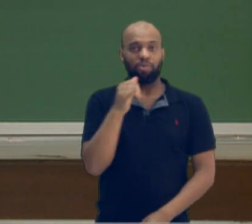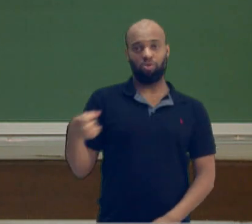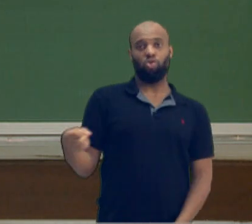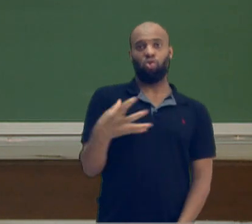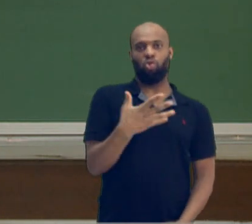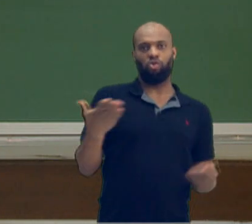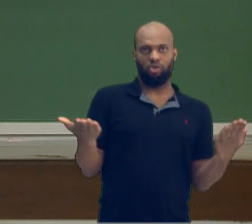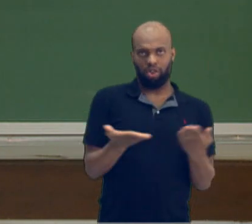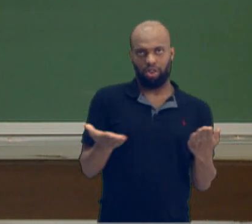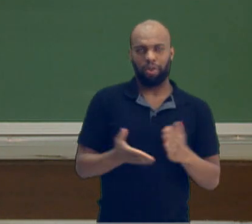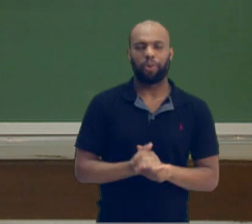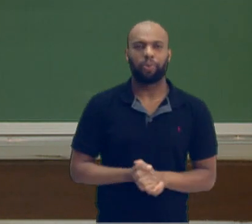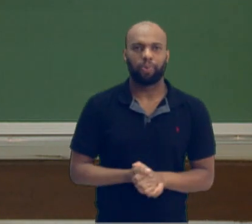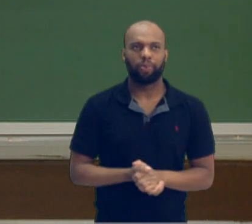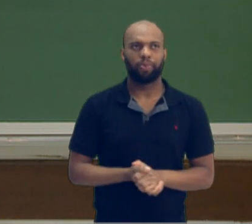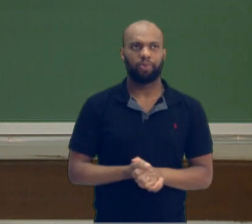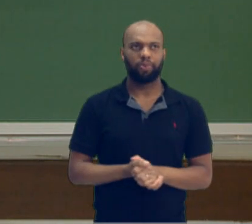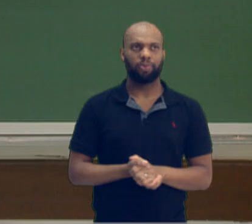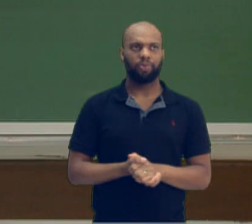né?